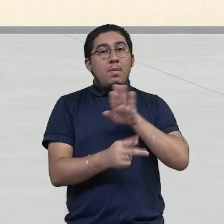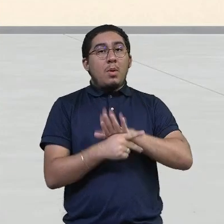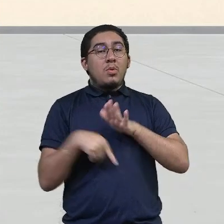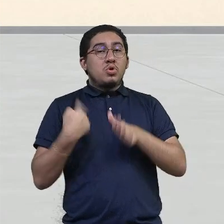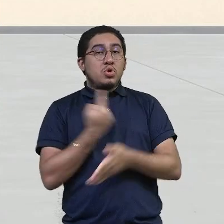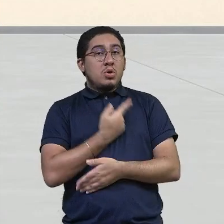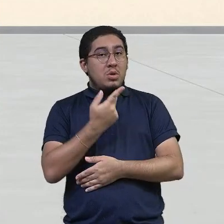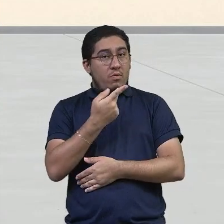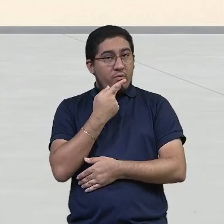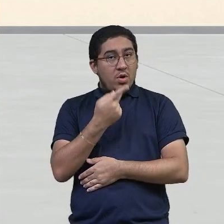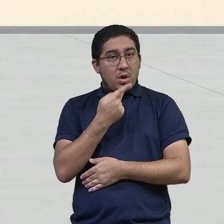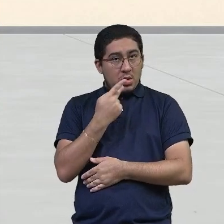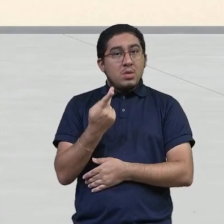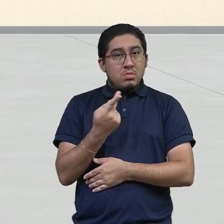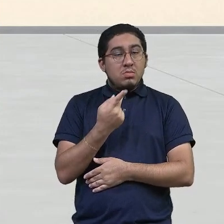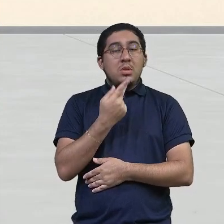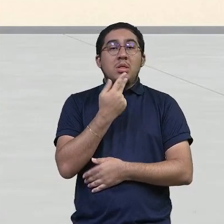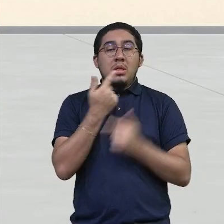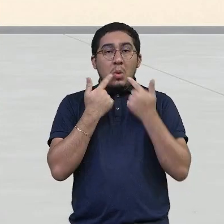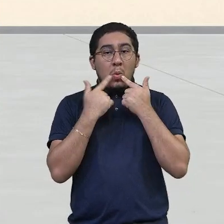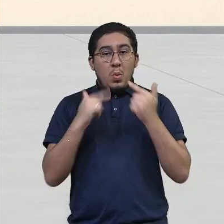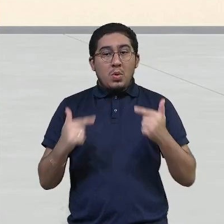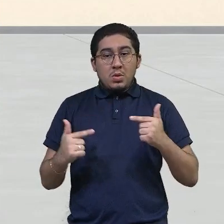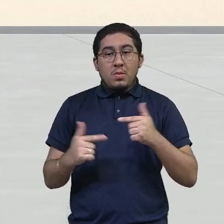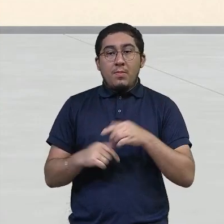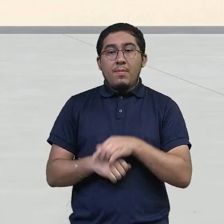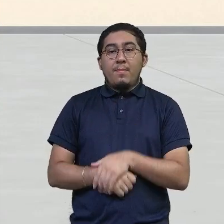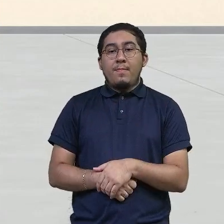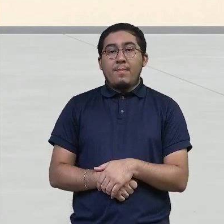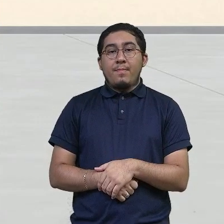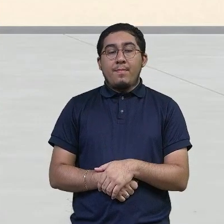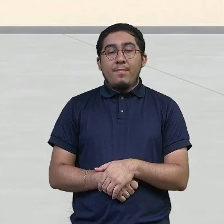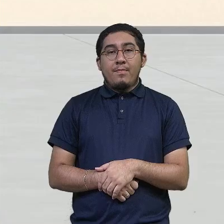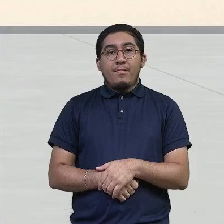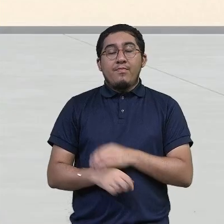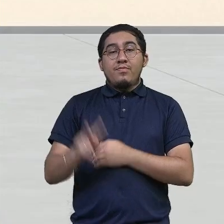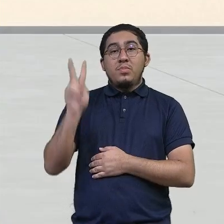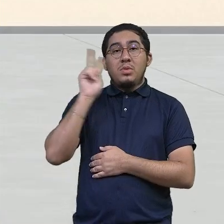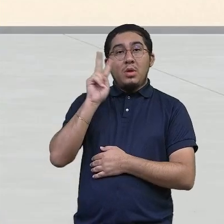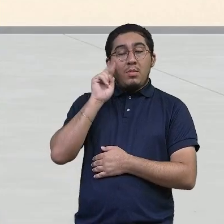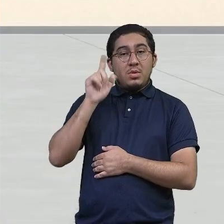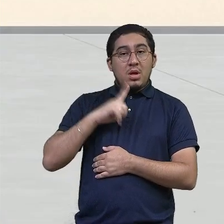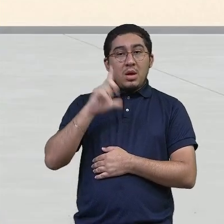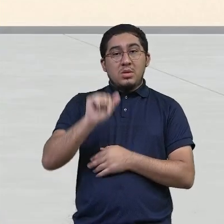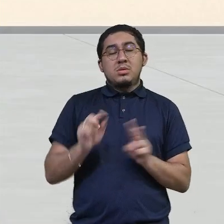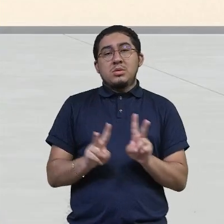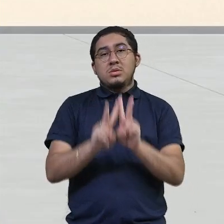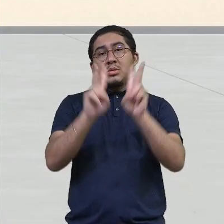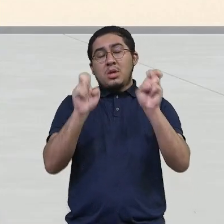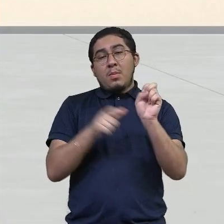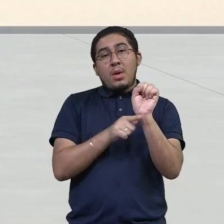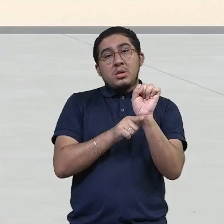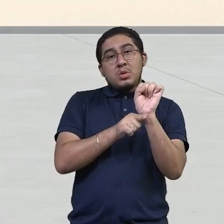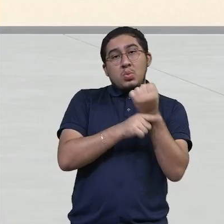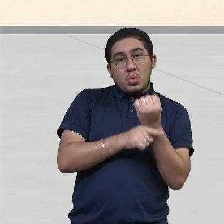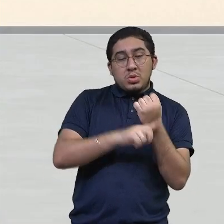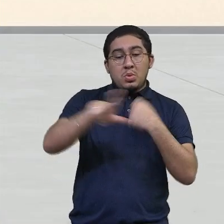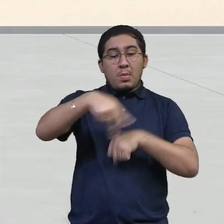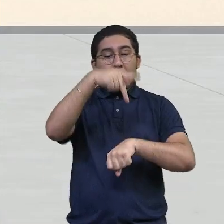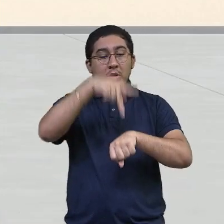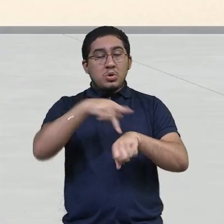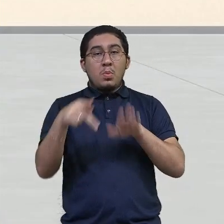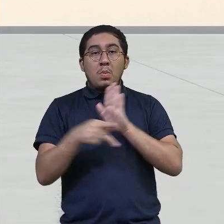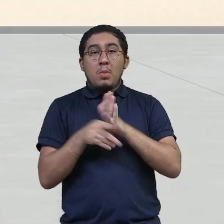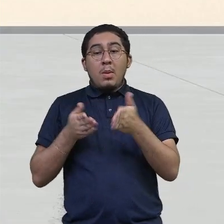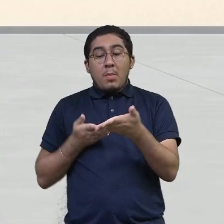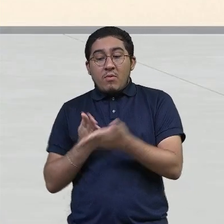seja, na nossa linguagem. Então lembra que através dessa questão da doutrina de segurança nacional implementada pelos Estados